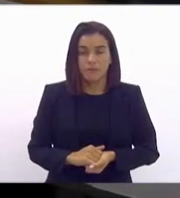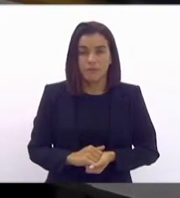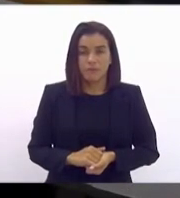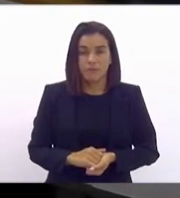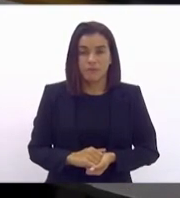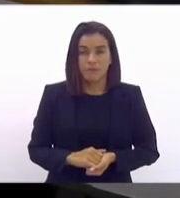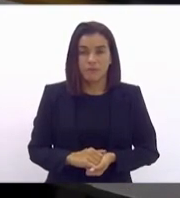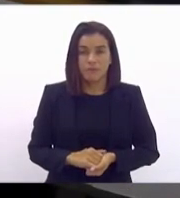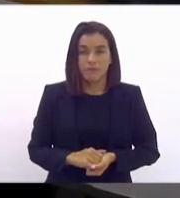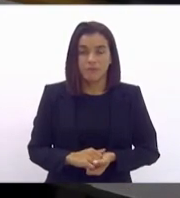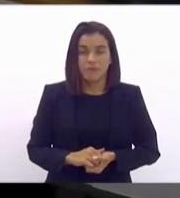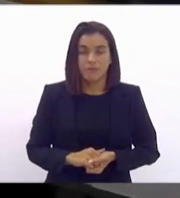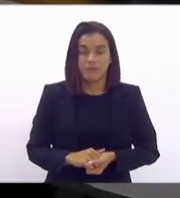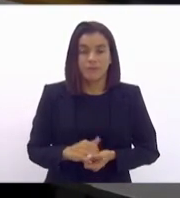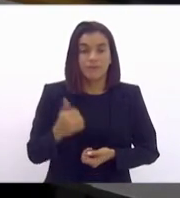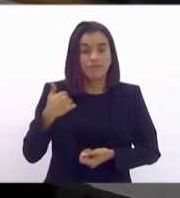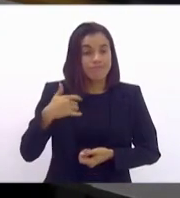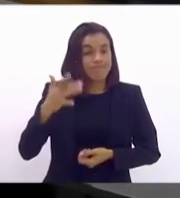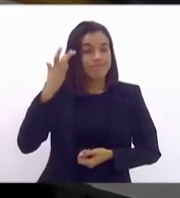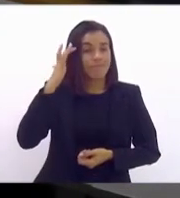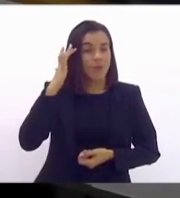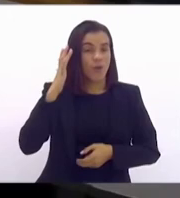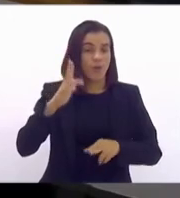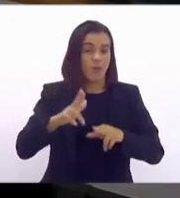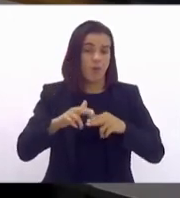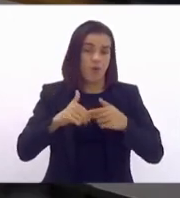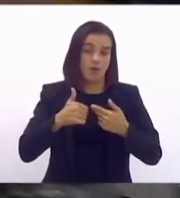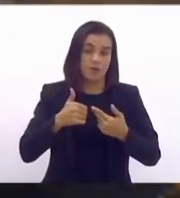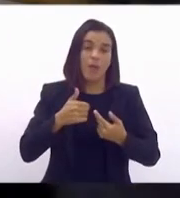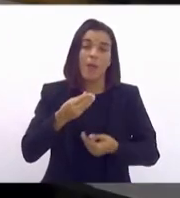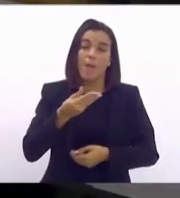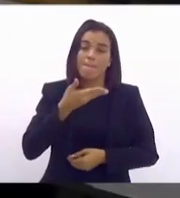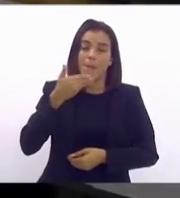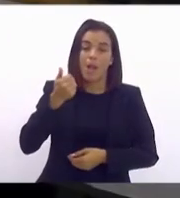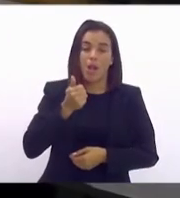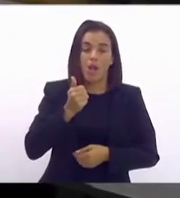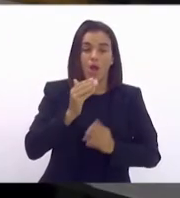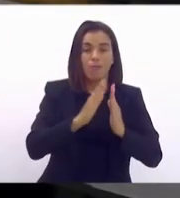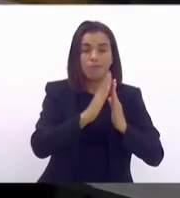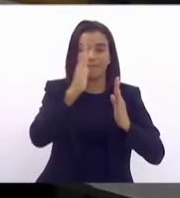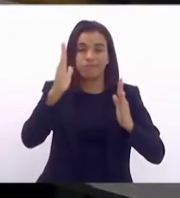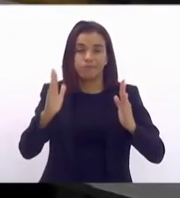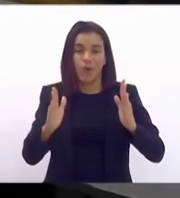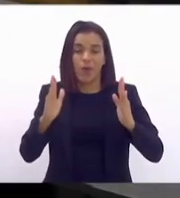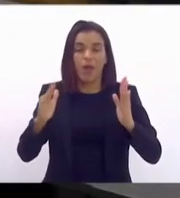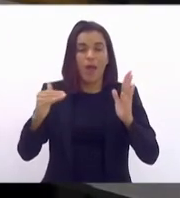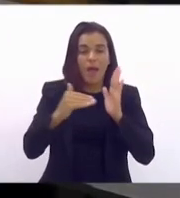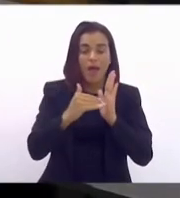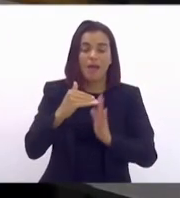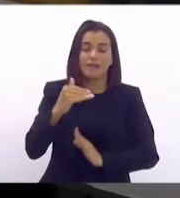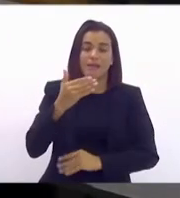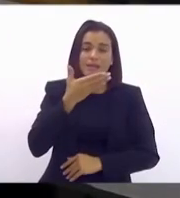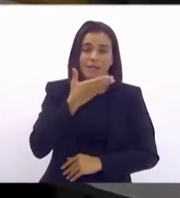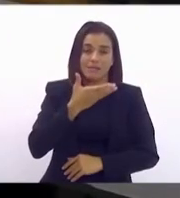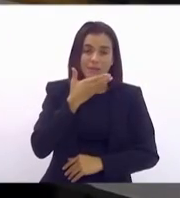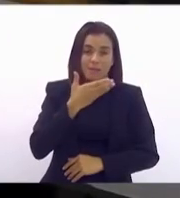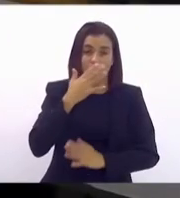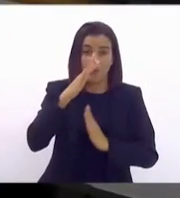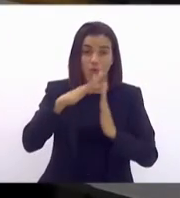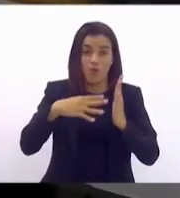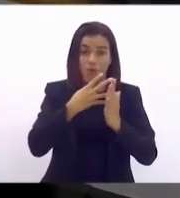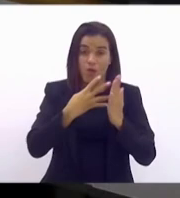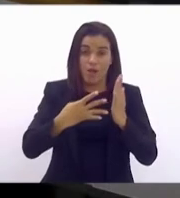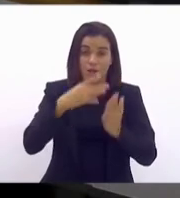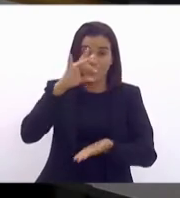Eu acho que, por uma questão de prudência, poderia haver uma prorrogação, mas até dezembro. de acordo com o calendário oficial dos trabalhos